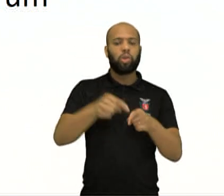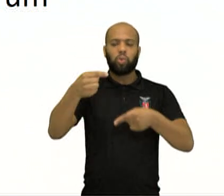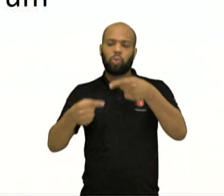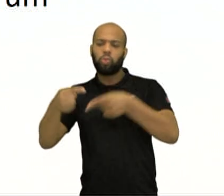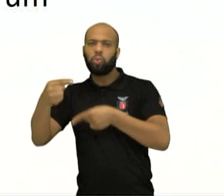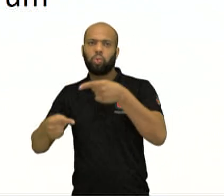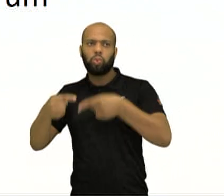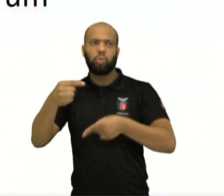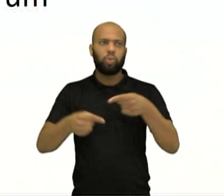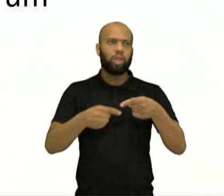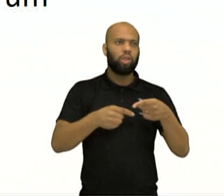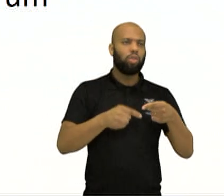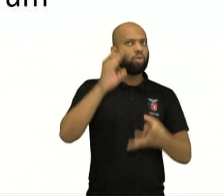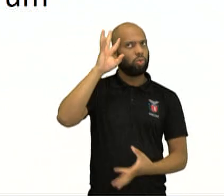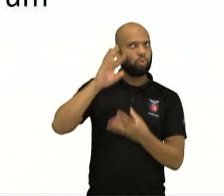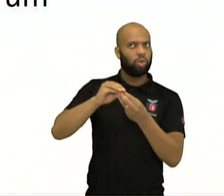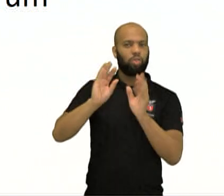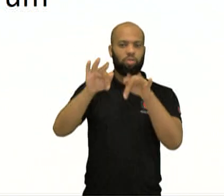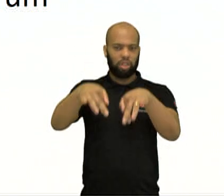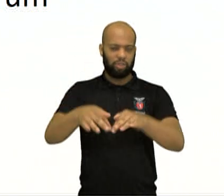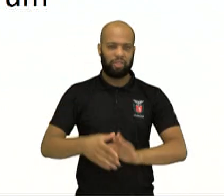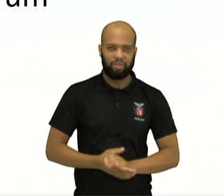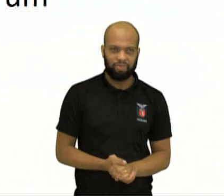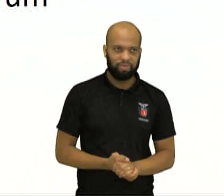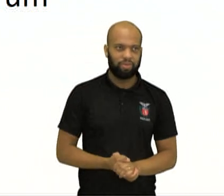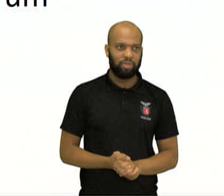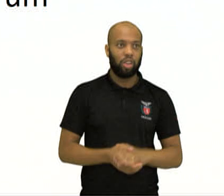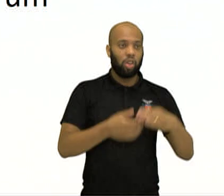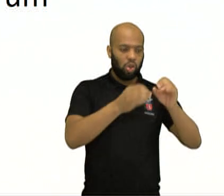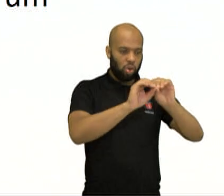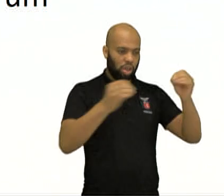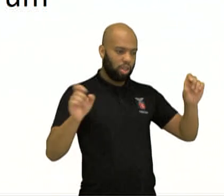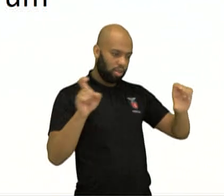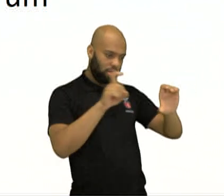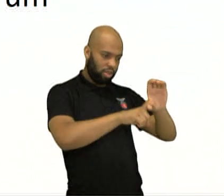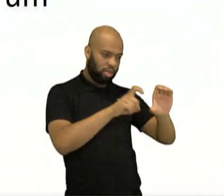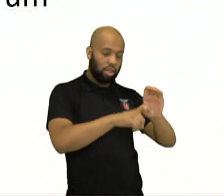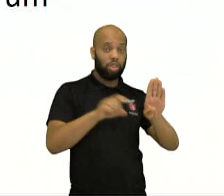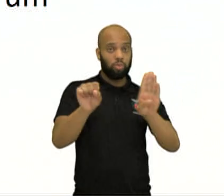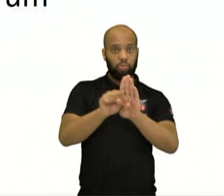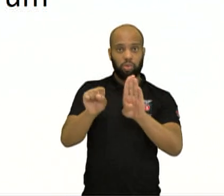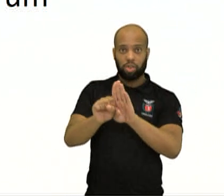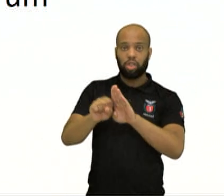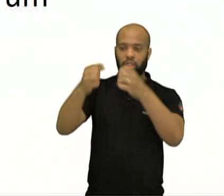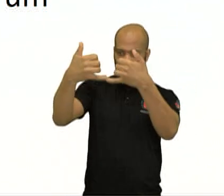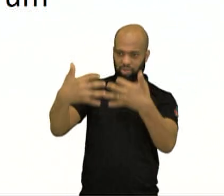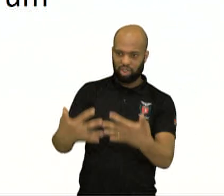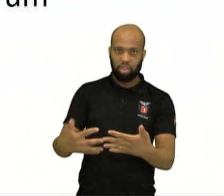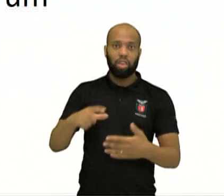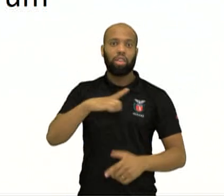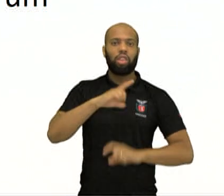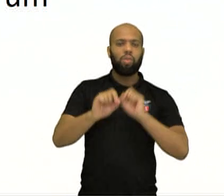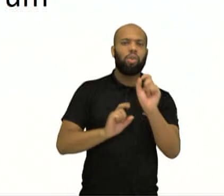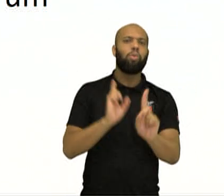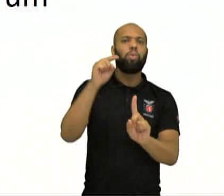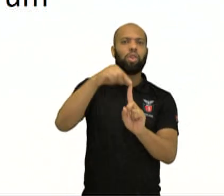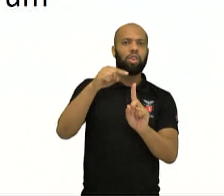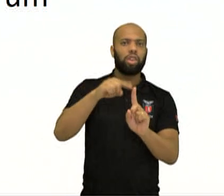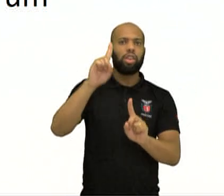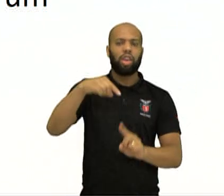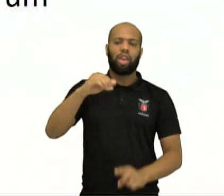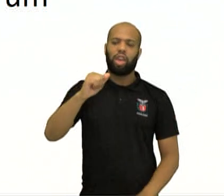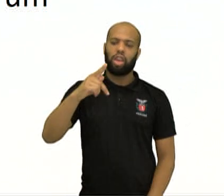discussão, considerações finais. As orações subordinadas substantivas apositivas exercem a função de